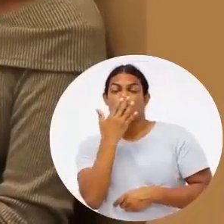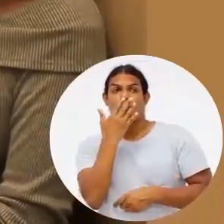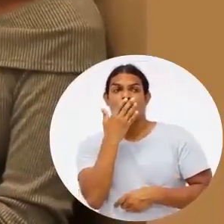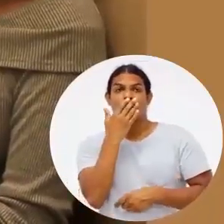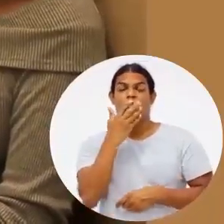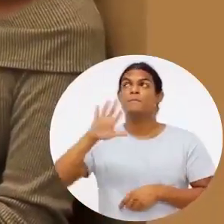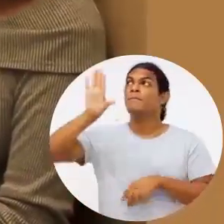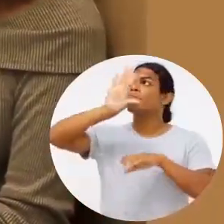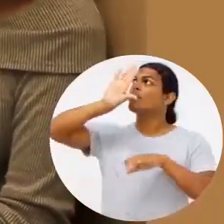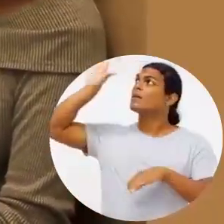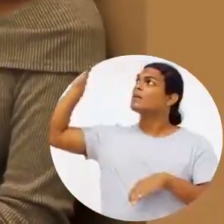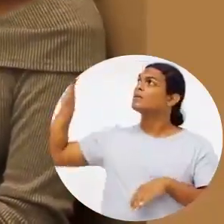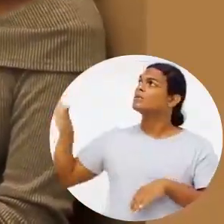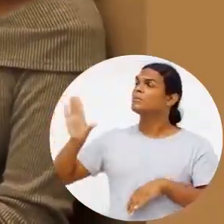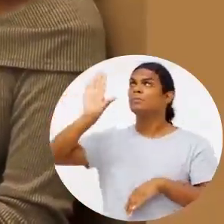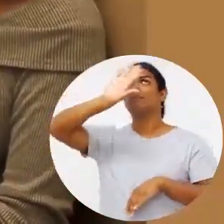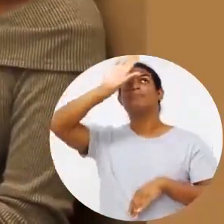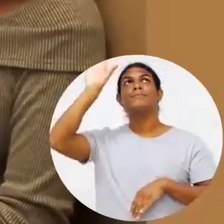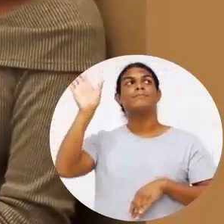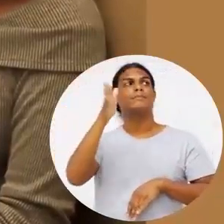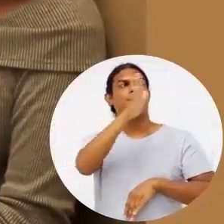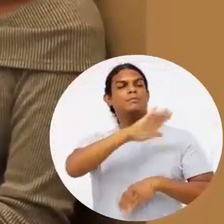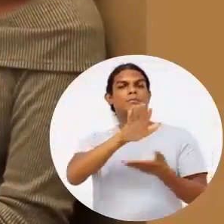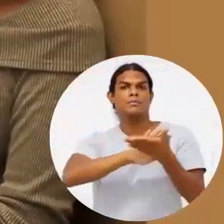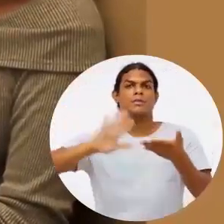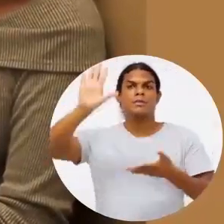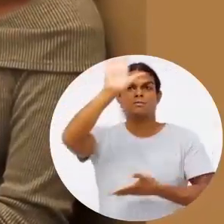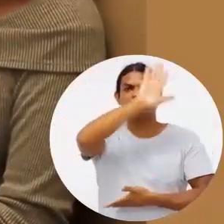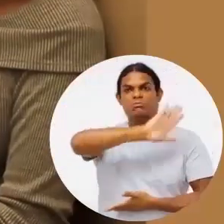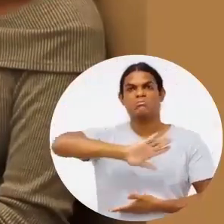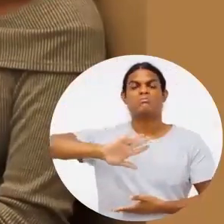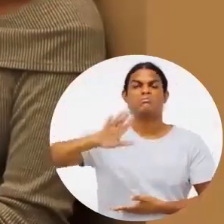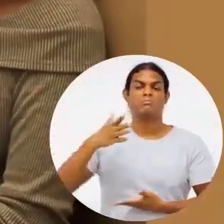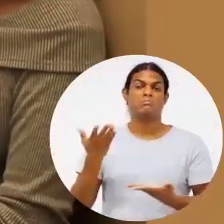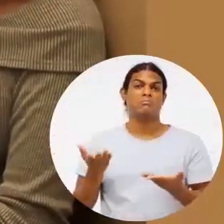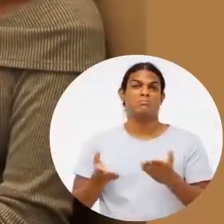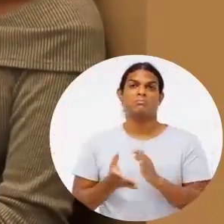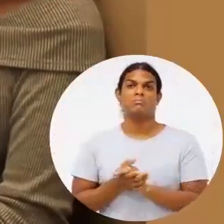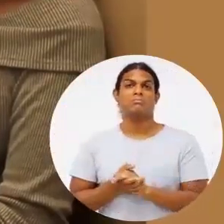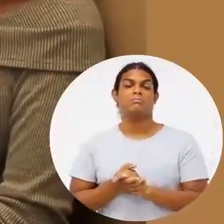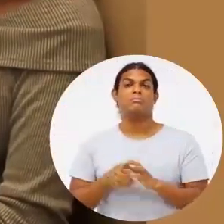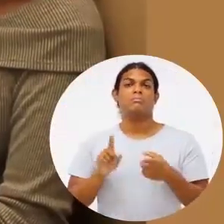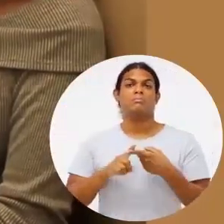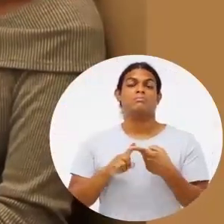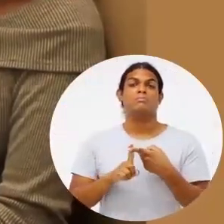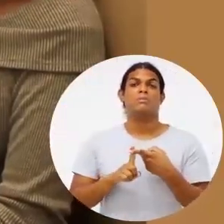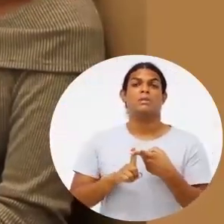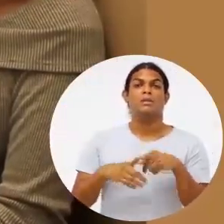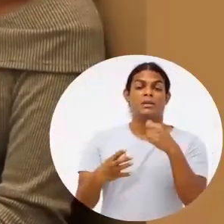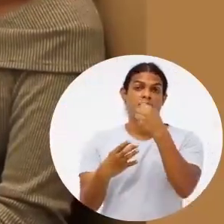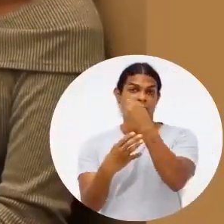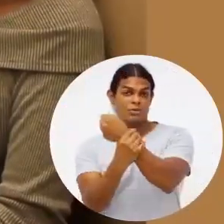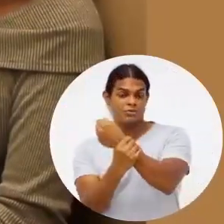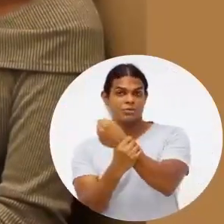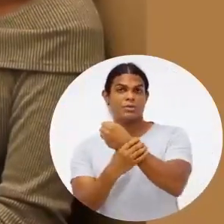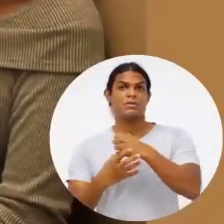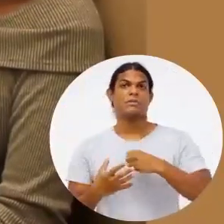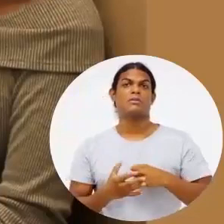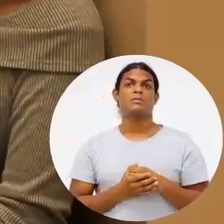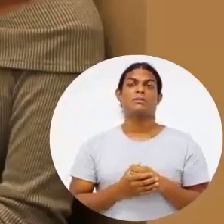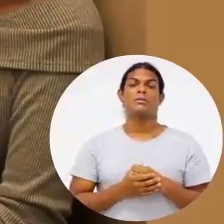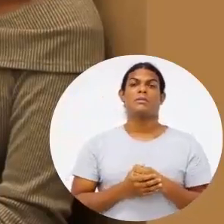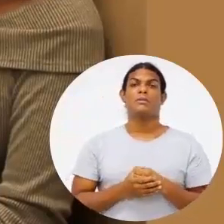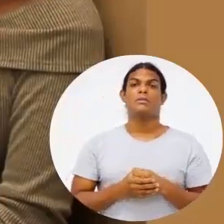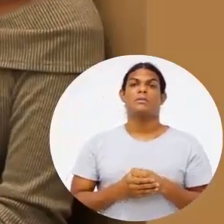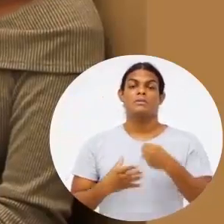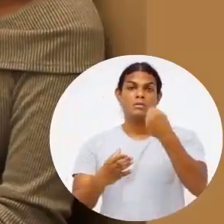de revestimento nas paredes, no piso, no teto. Tem as questões de segurança, segurança contra a queda, segurança de